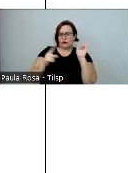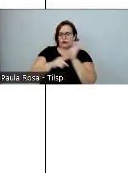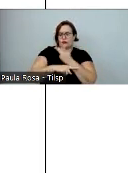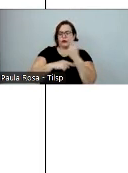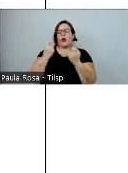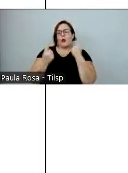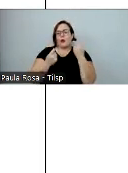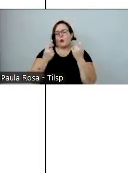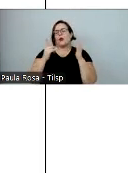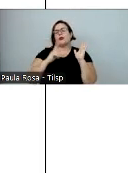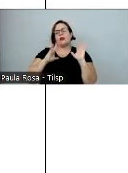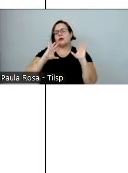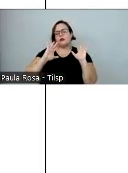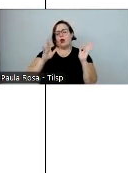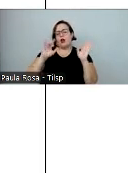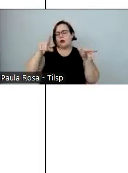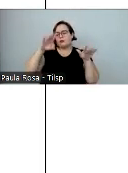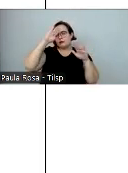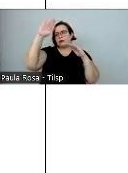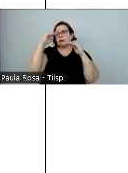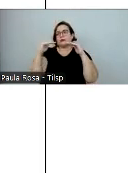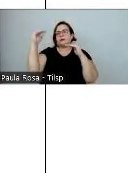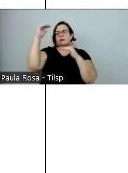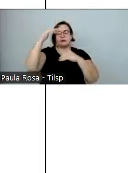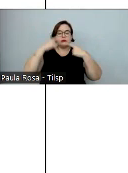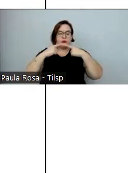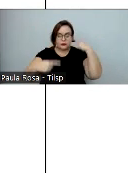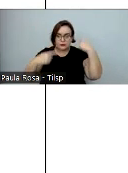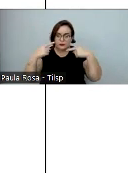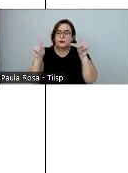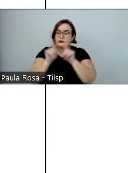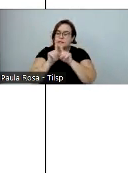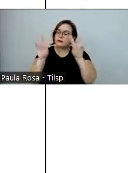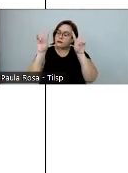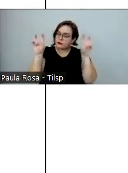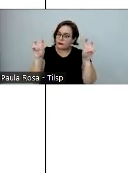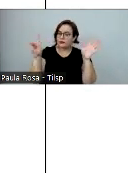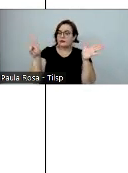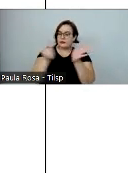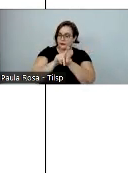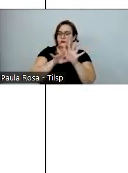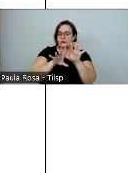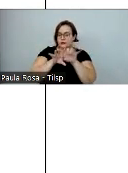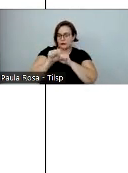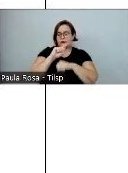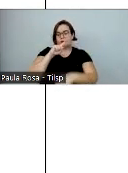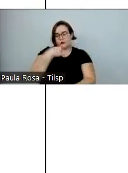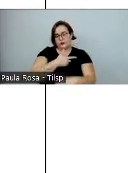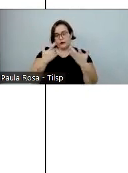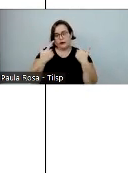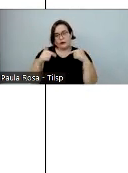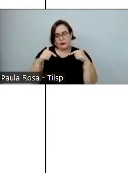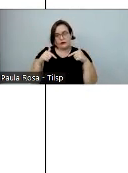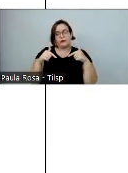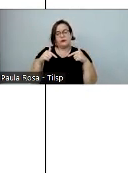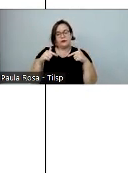já tem a definição como tópico de debate e tema na formação né então a ideia que a gente trabalha junto ao Igor mas também